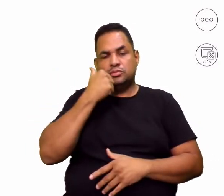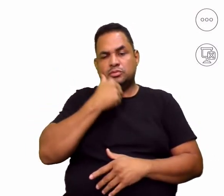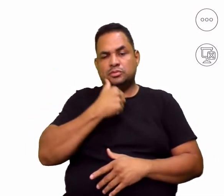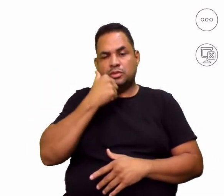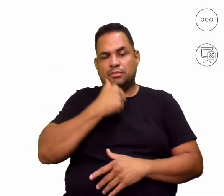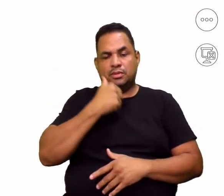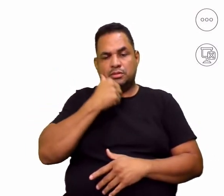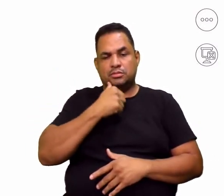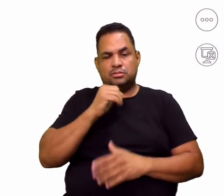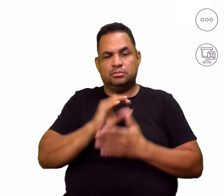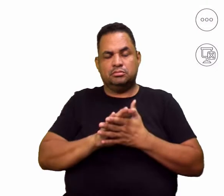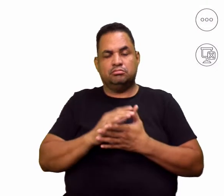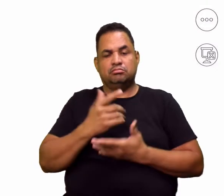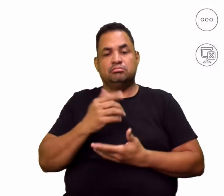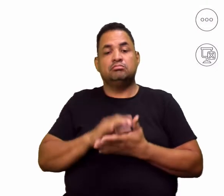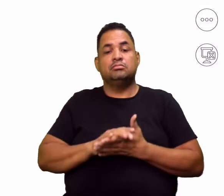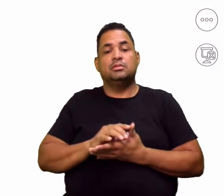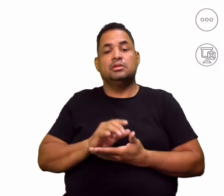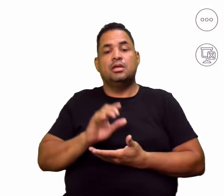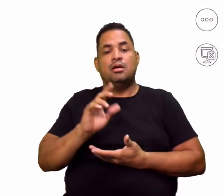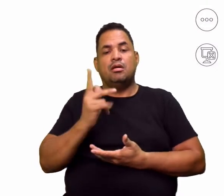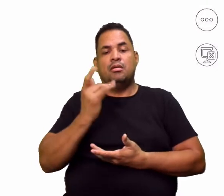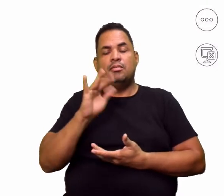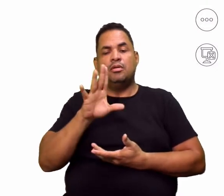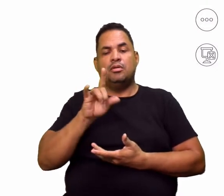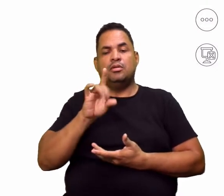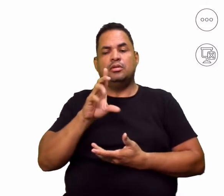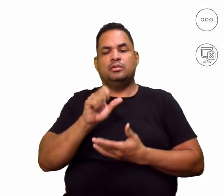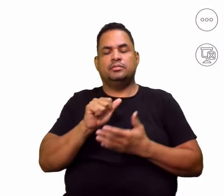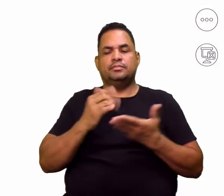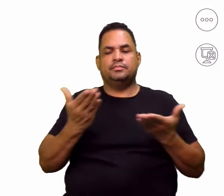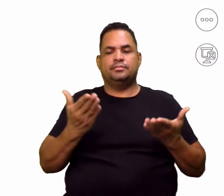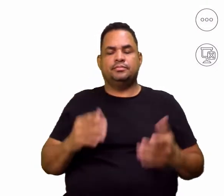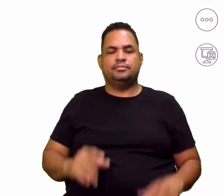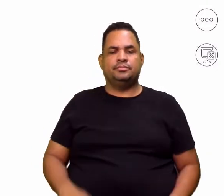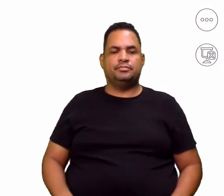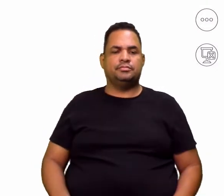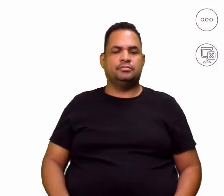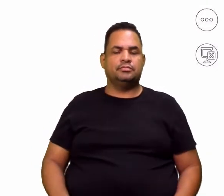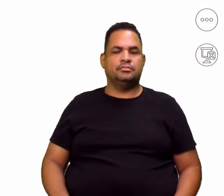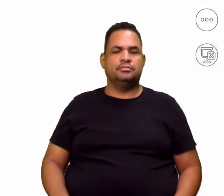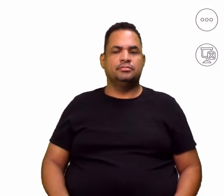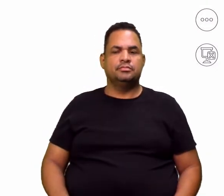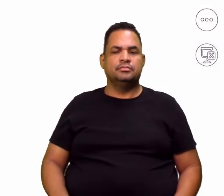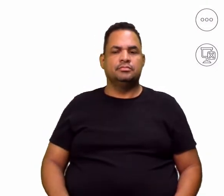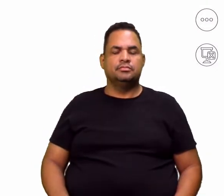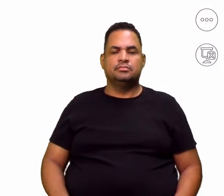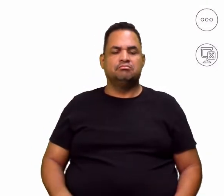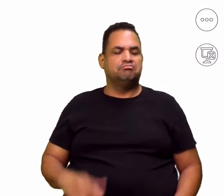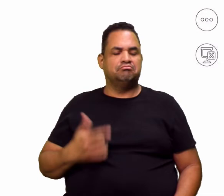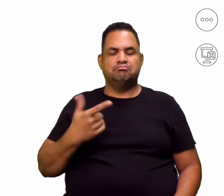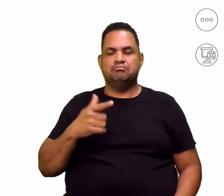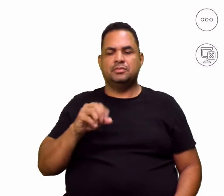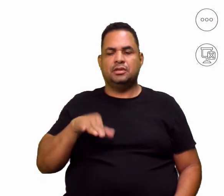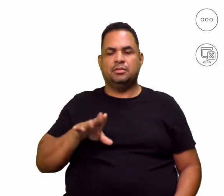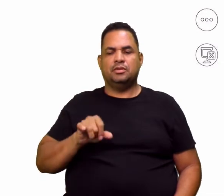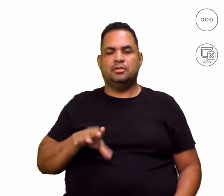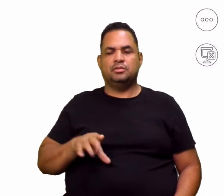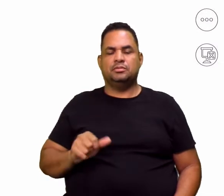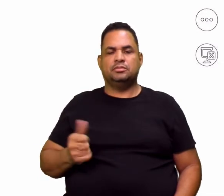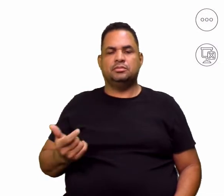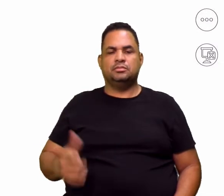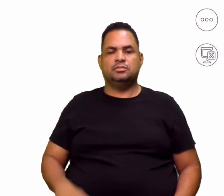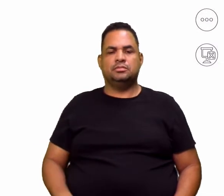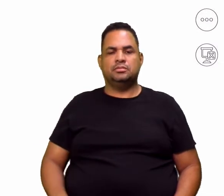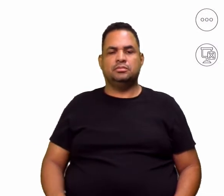são haploides. Professora, então não vai acontecer esse processo de meiose? Não, porque eles já são haploides. A meiose vai acontecer